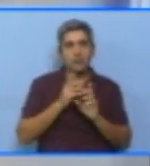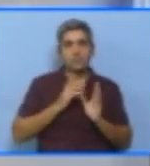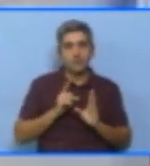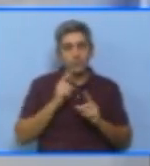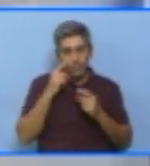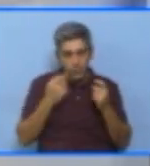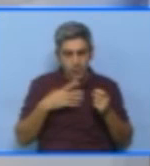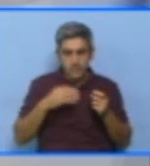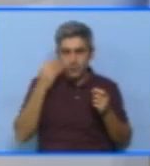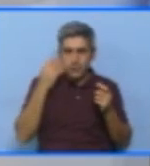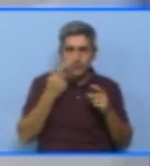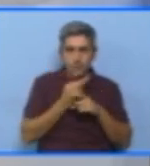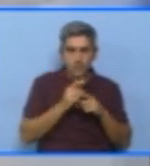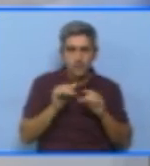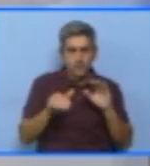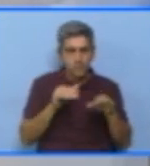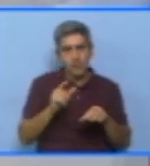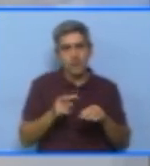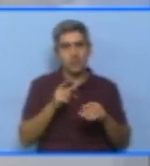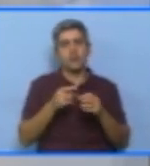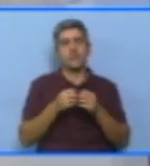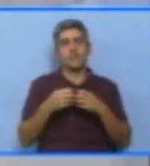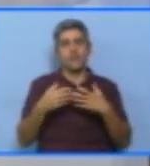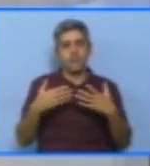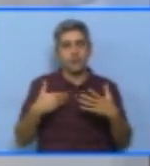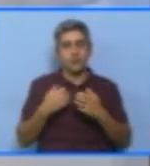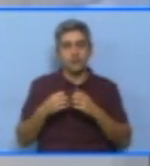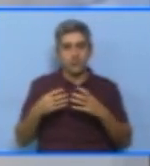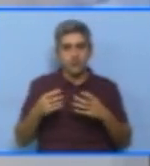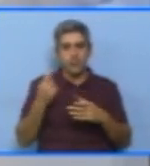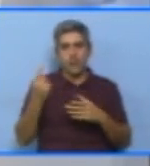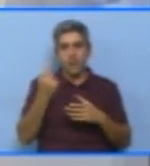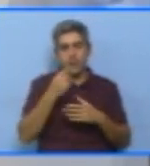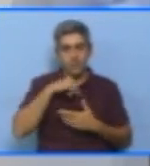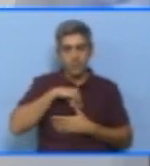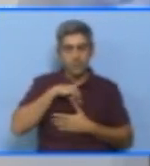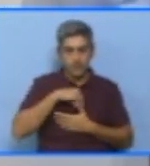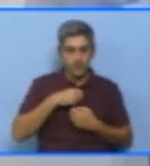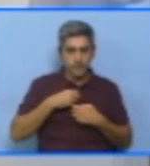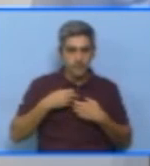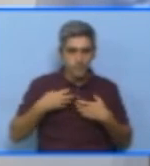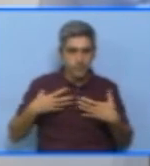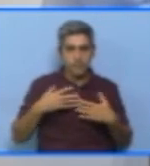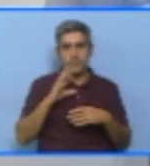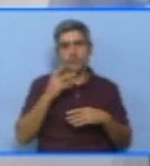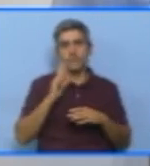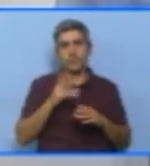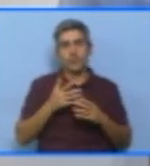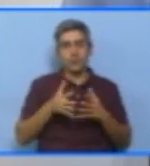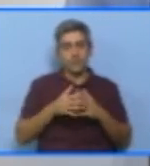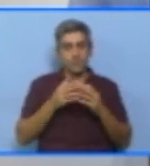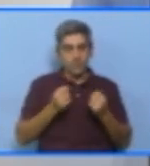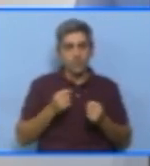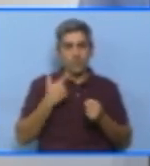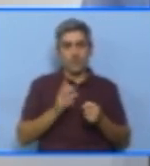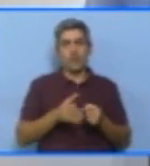busca. E essa, muitas vezes, cresce, consolida-se na intimidade de cada um. que depois a deve, quando a consolida, a pode